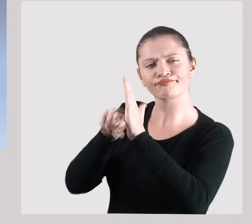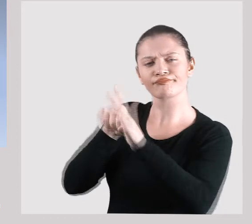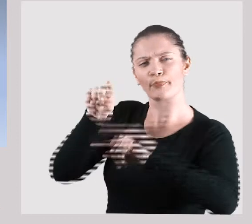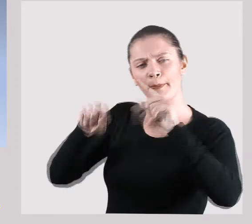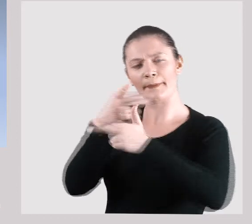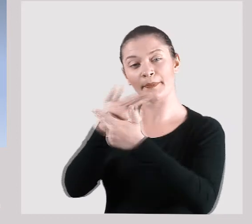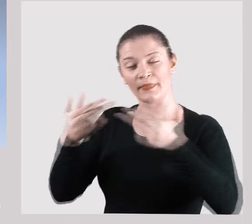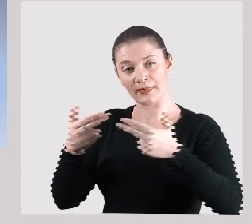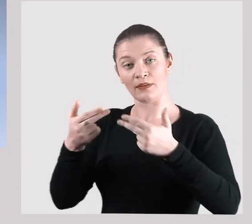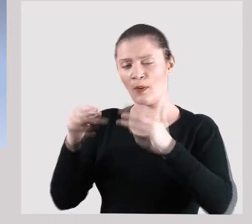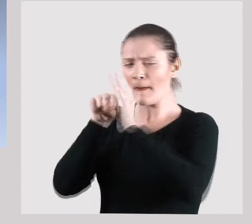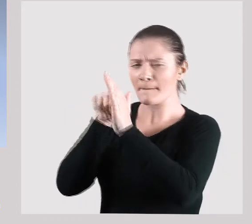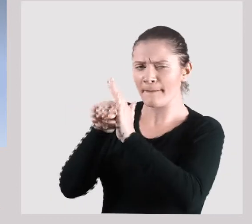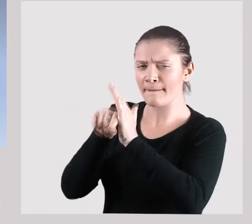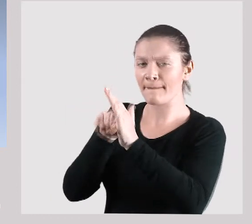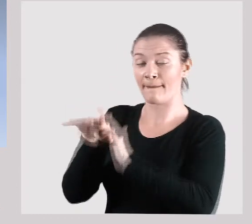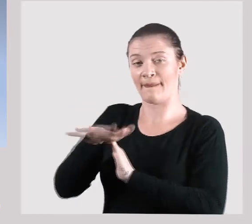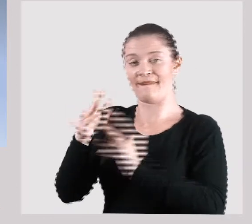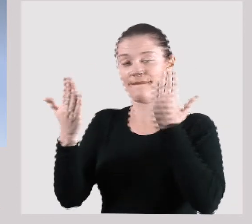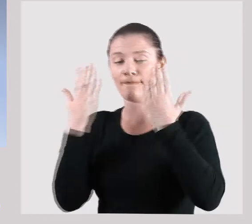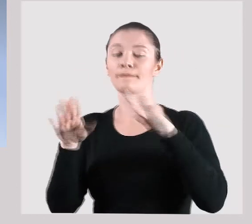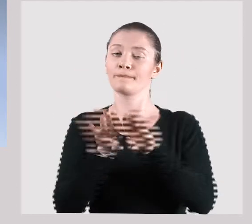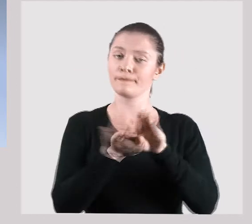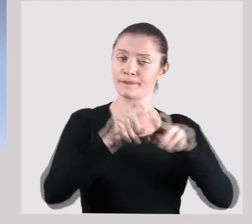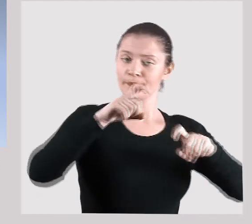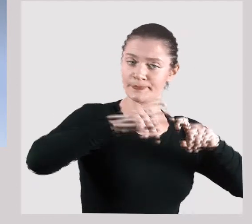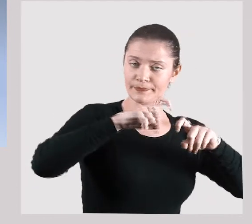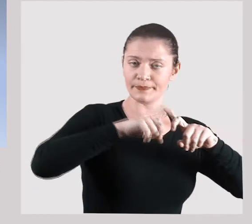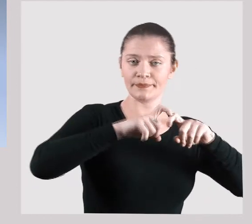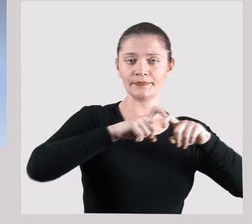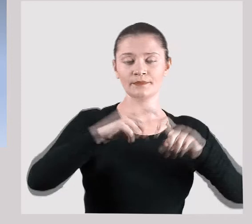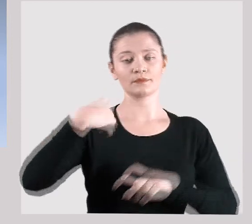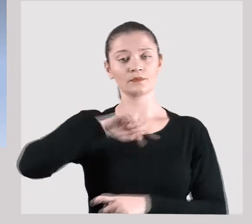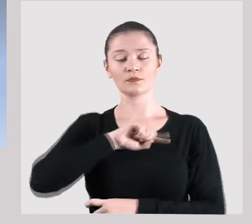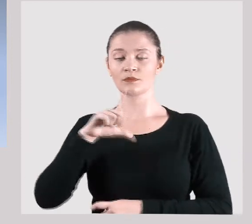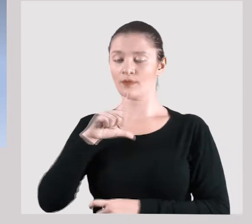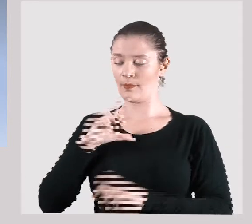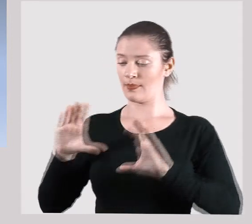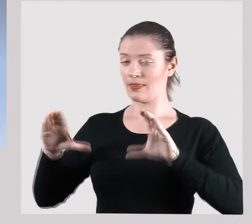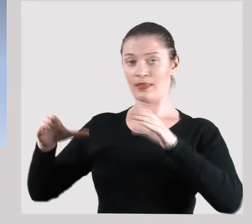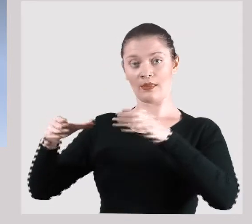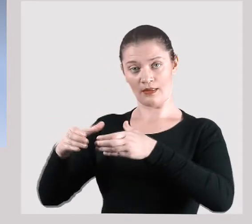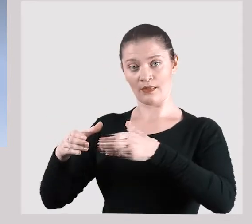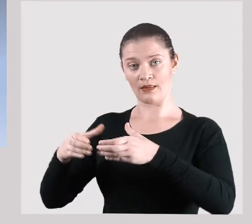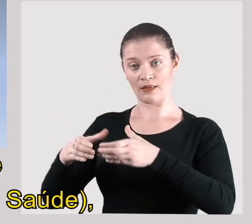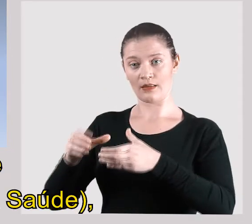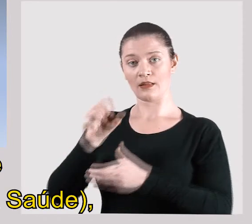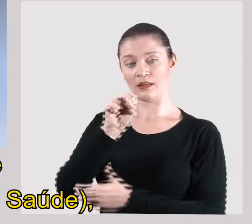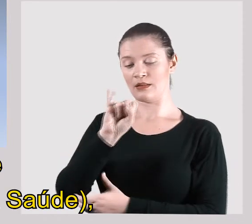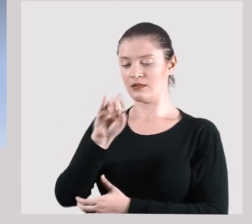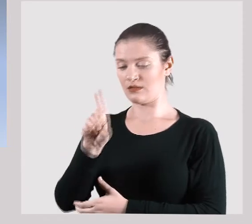de psiquiatria e na clínica médica. E a gente tem a Classificação Internacional das Doenças, que é o